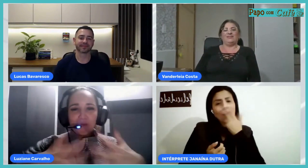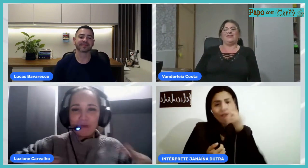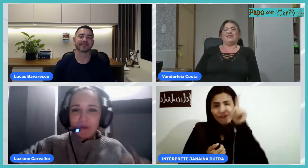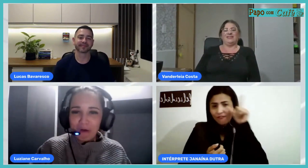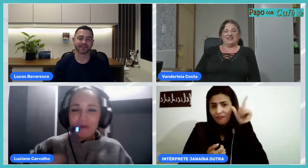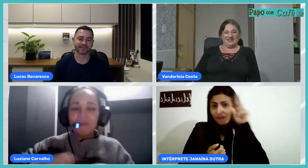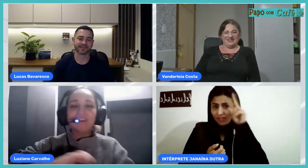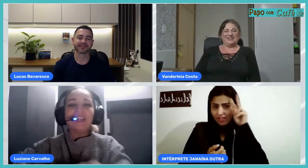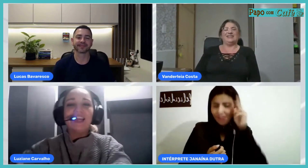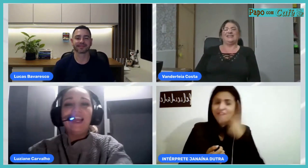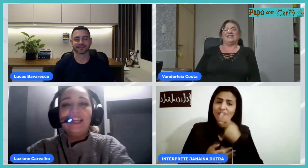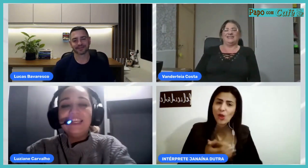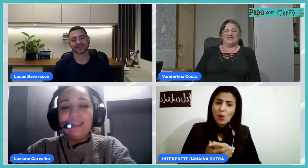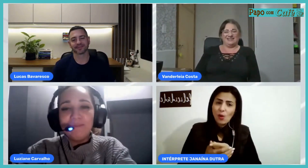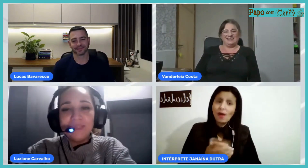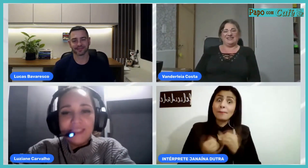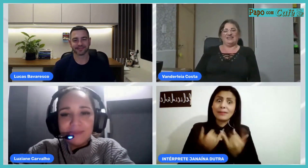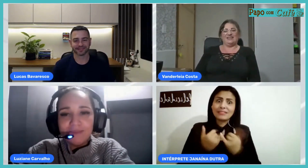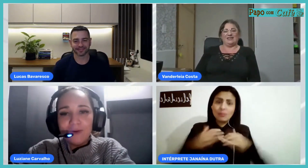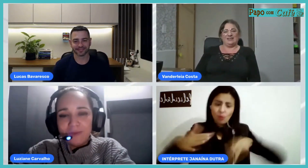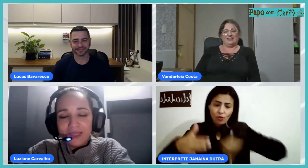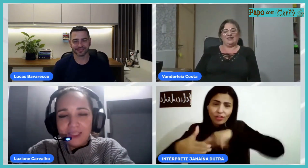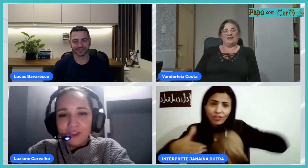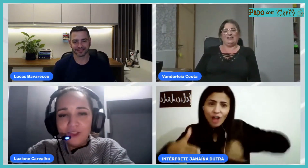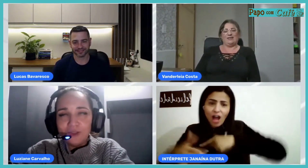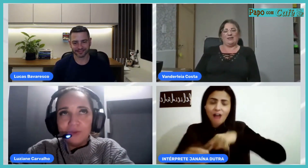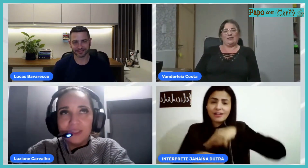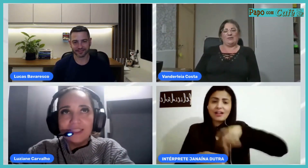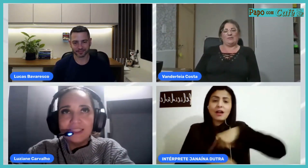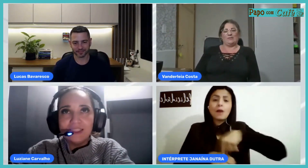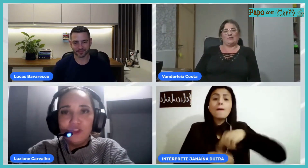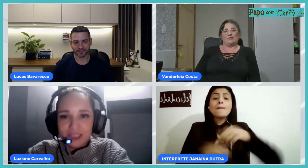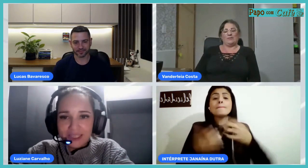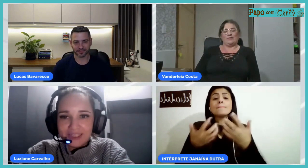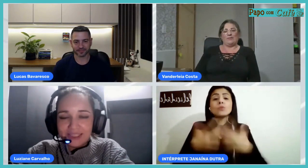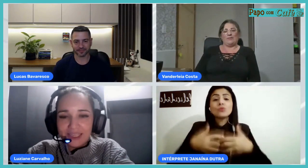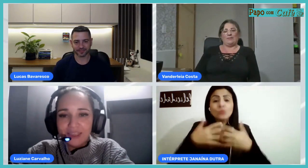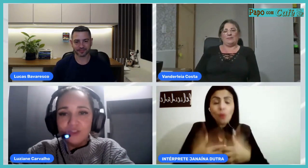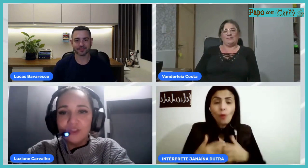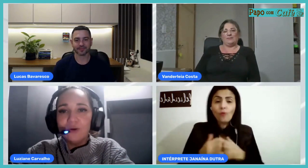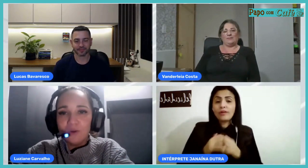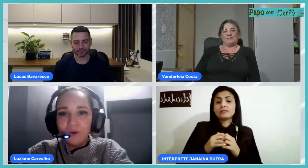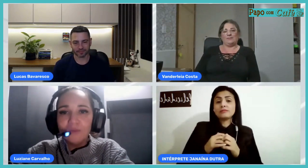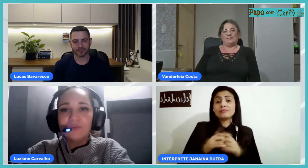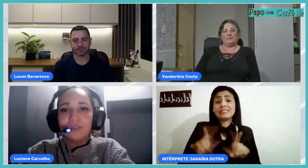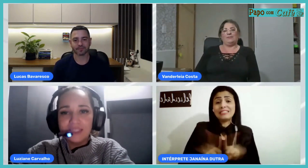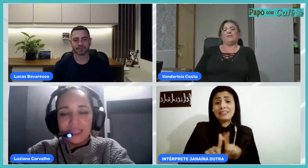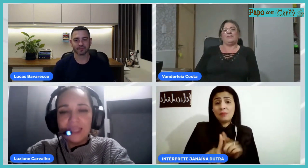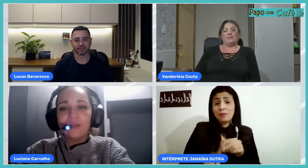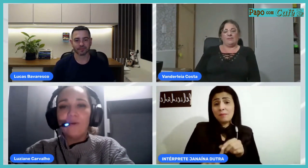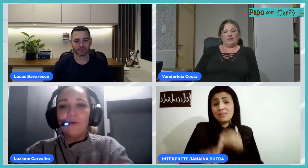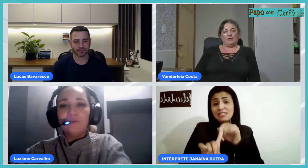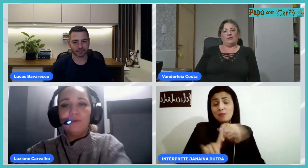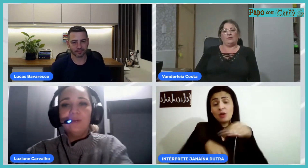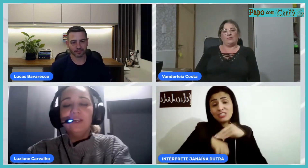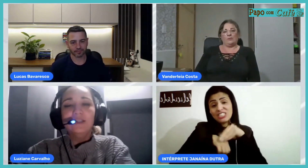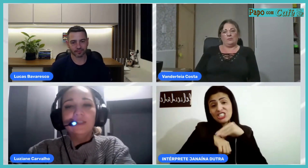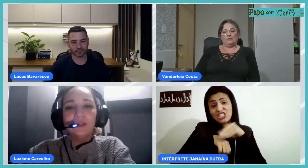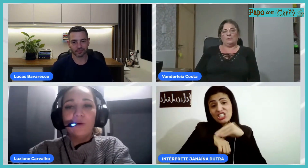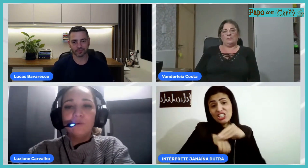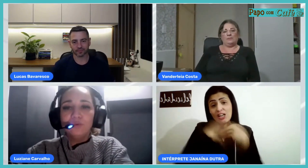rotatória, motor, né? E principalmente, Lucas, dicas, né? De como fazer,